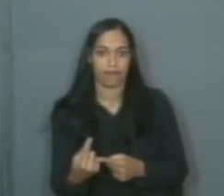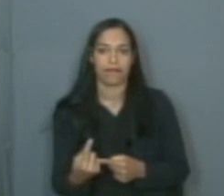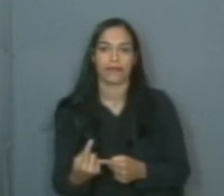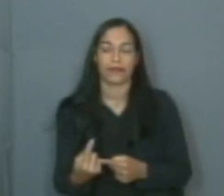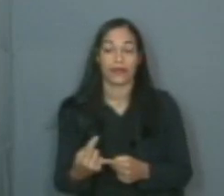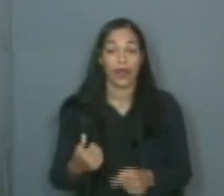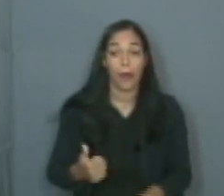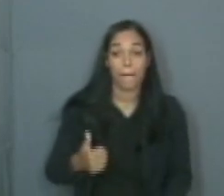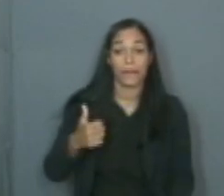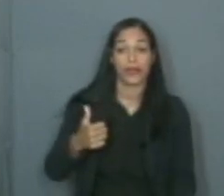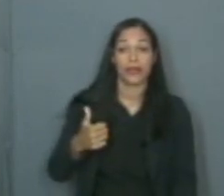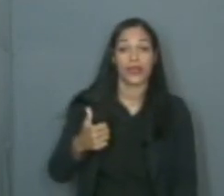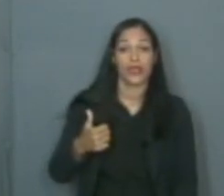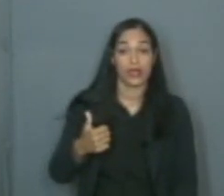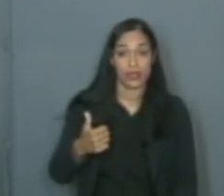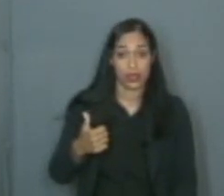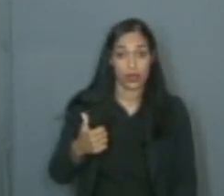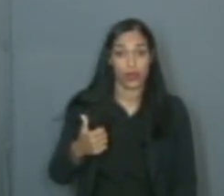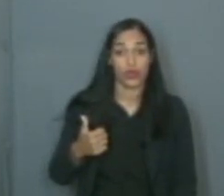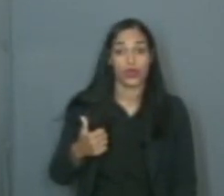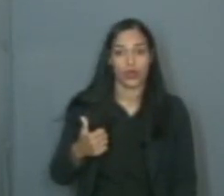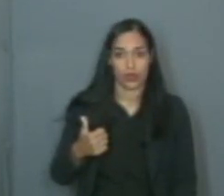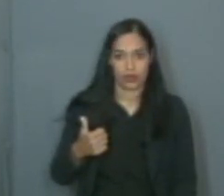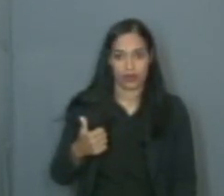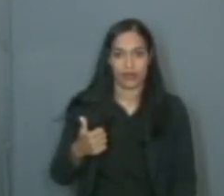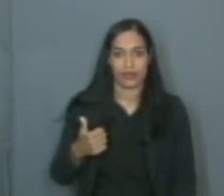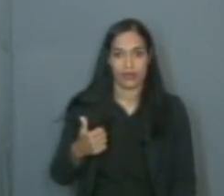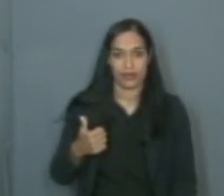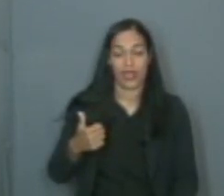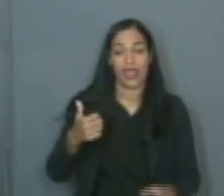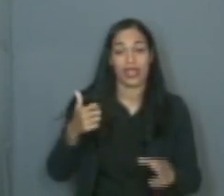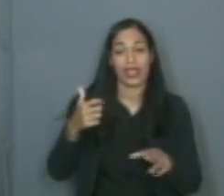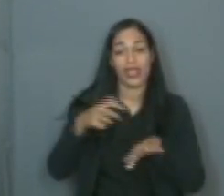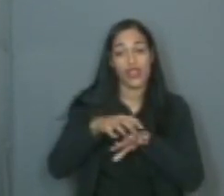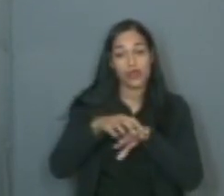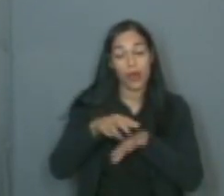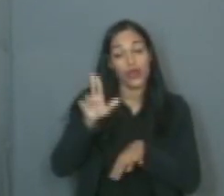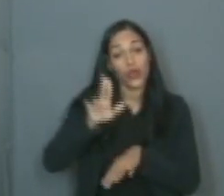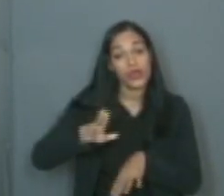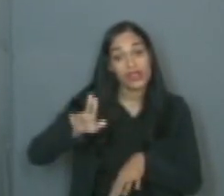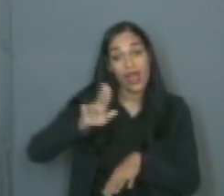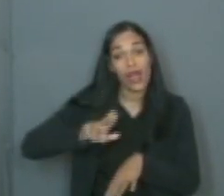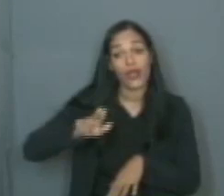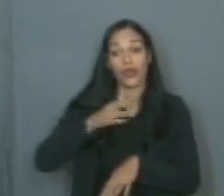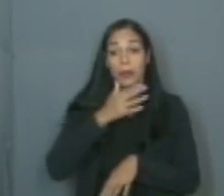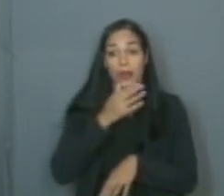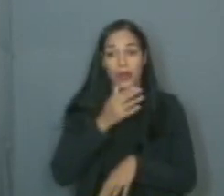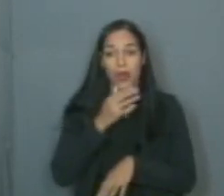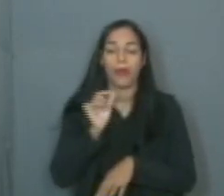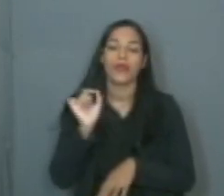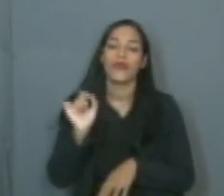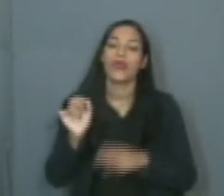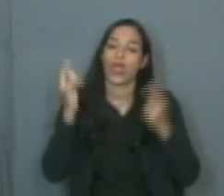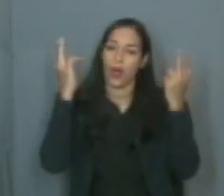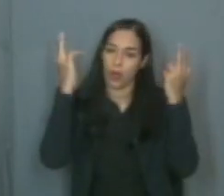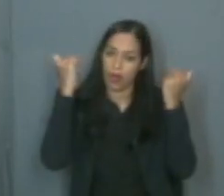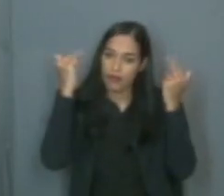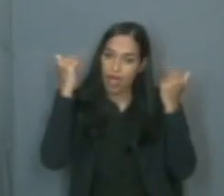o primeiro veículo usado pelo homem que nós conhecemos foi o cavalo.